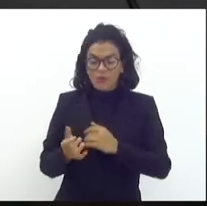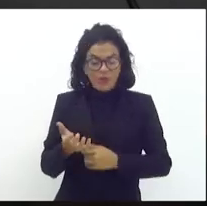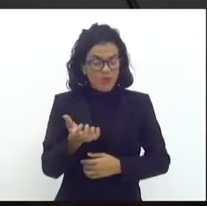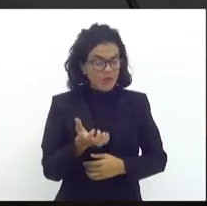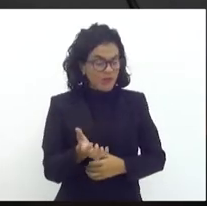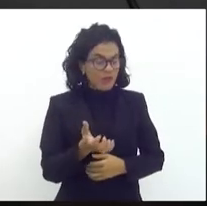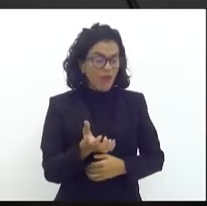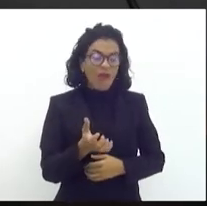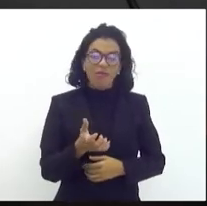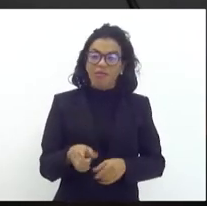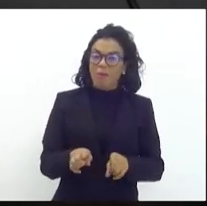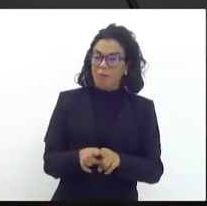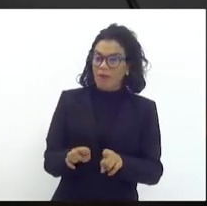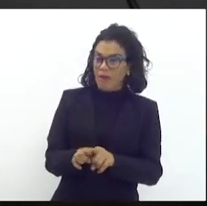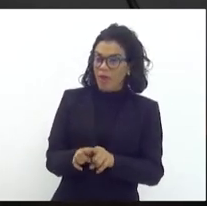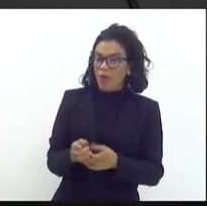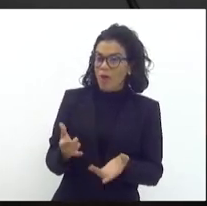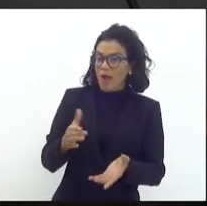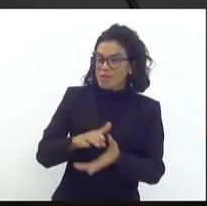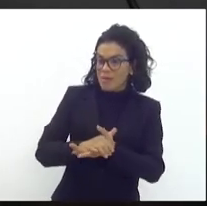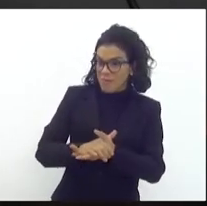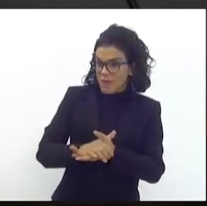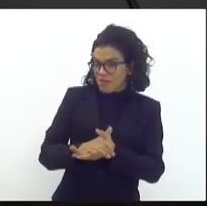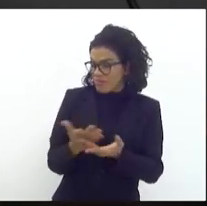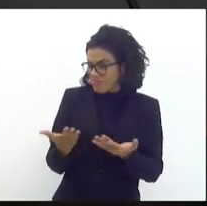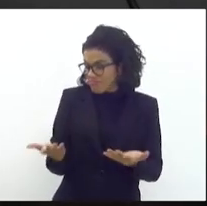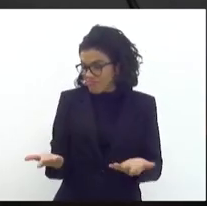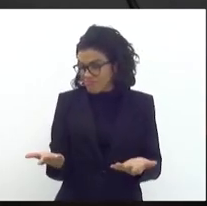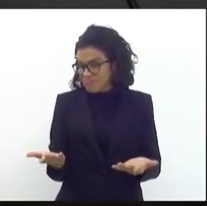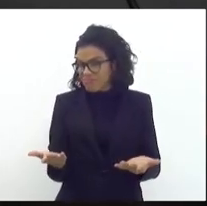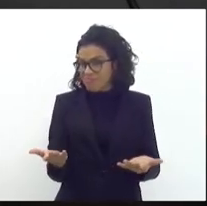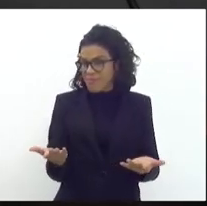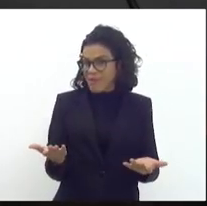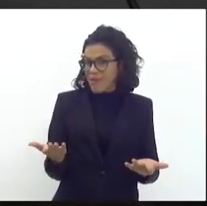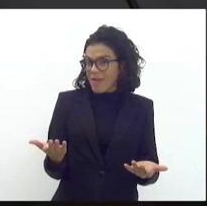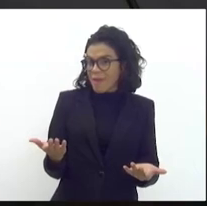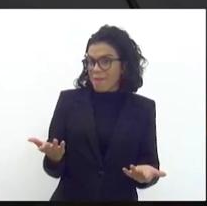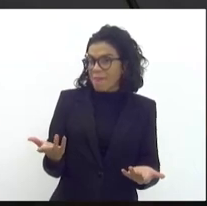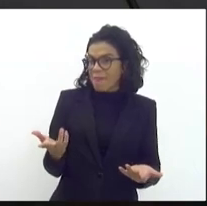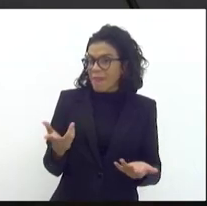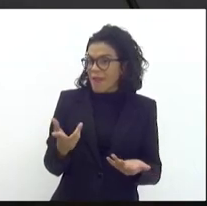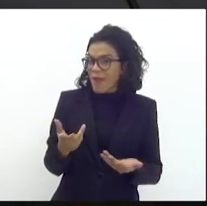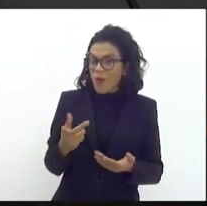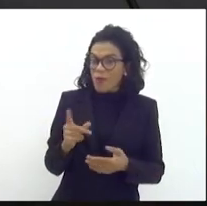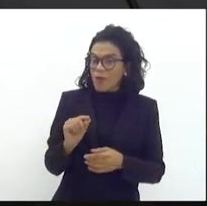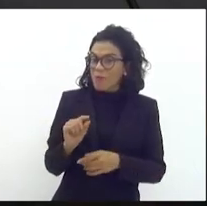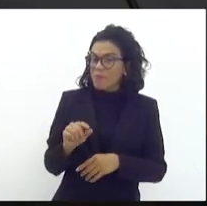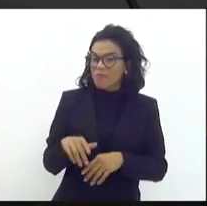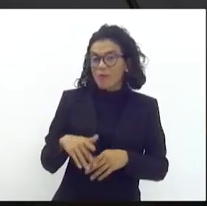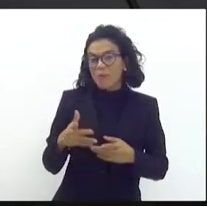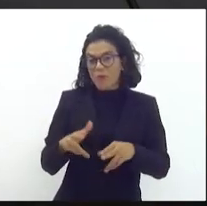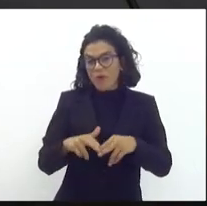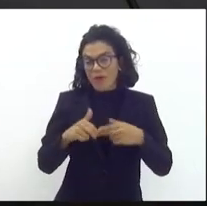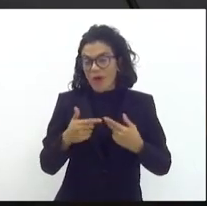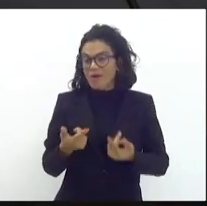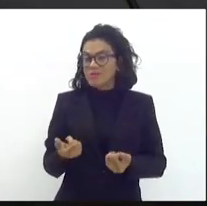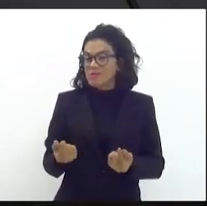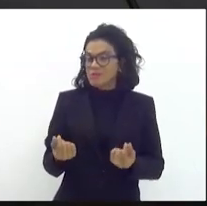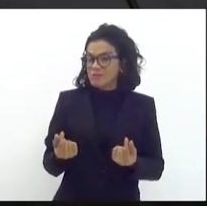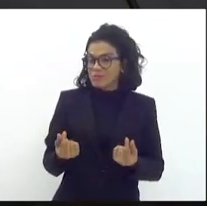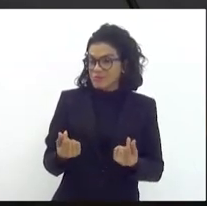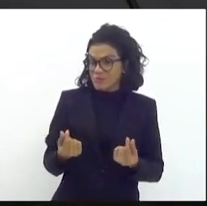diminuir o litígio nós temos os maiores passivo tributário judicialização por quê Por causa do